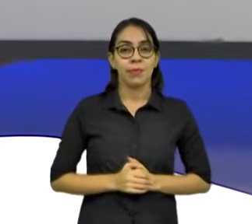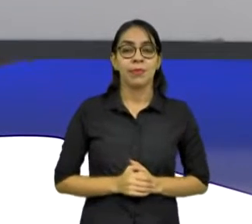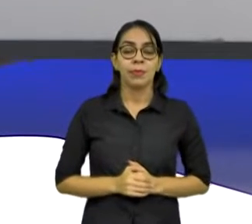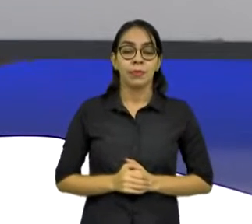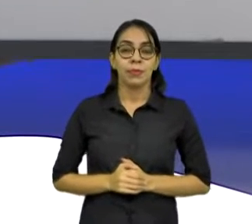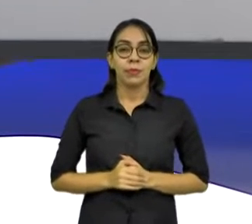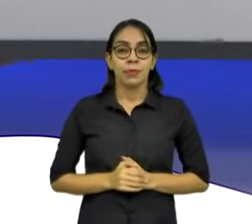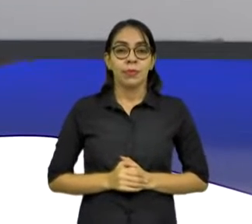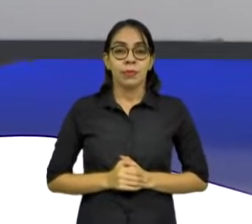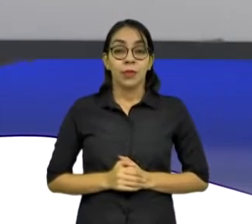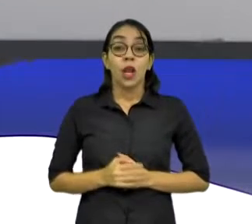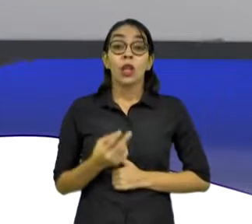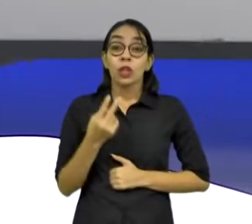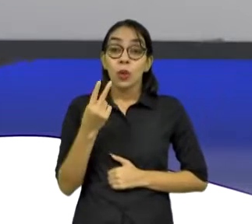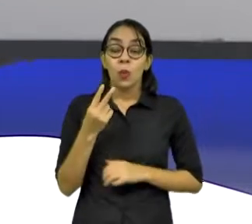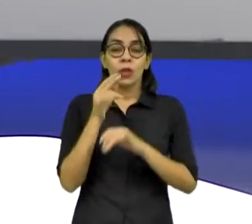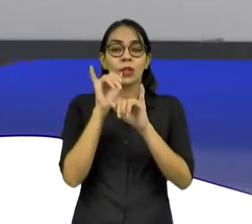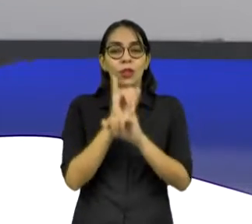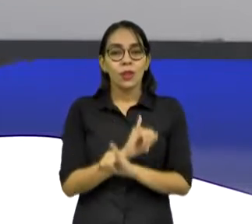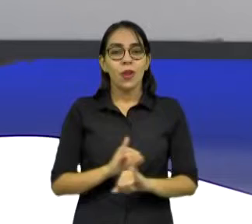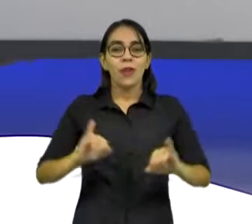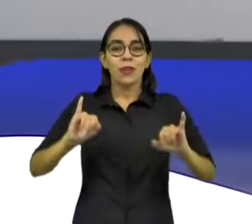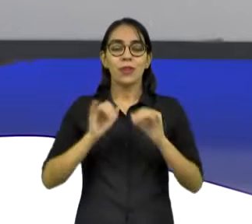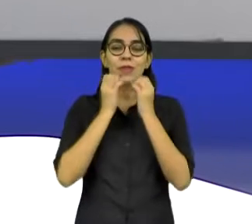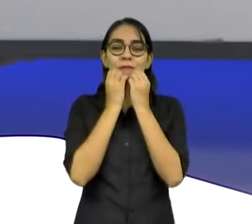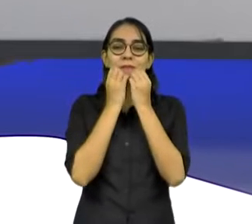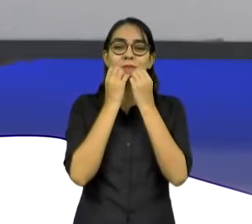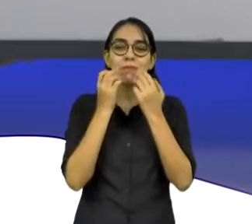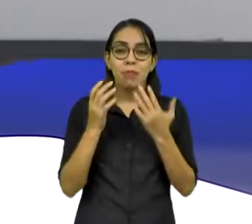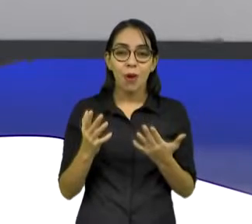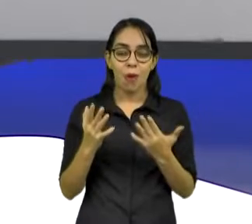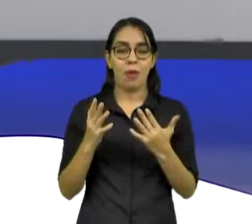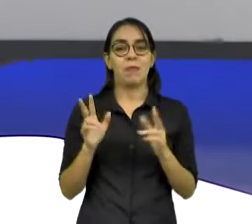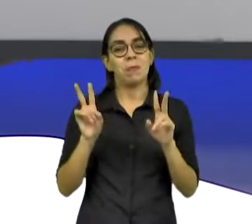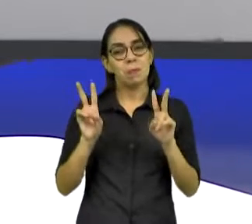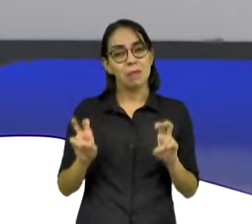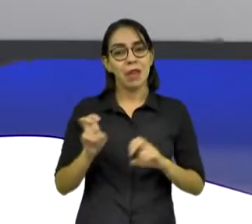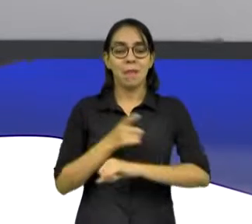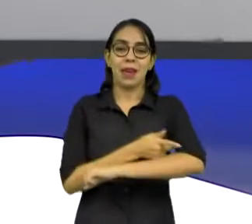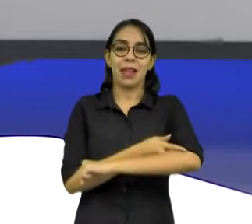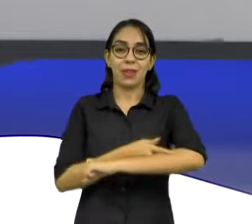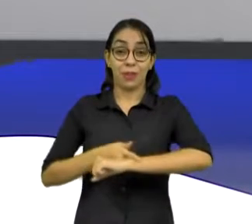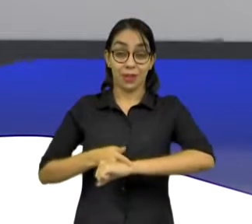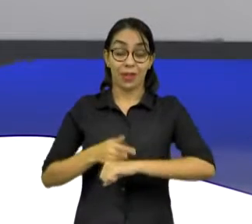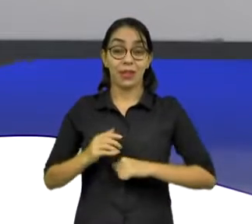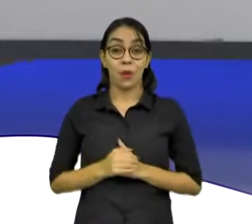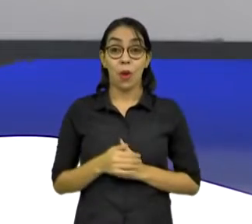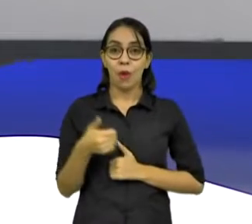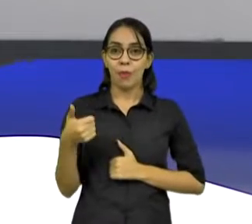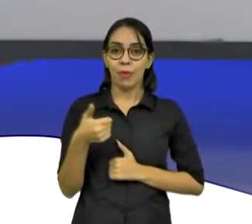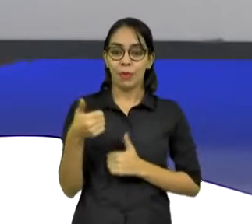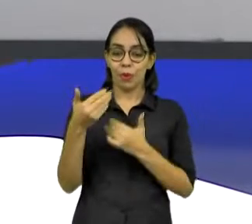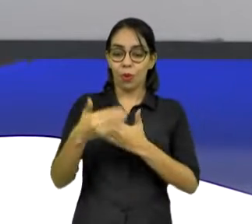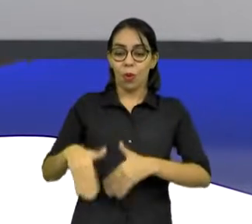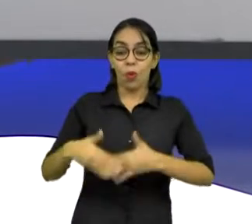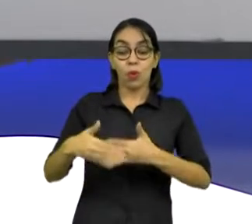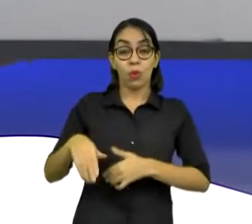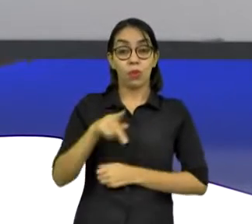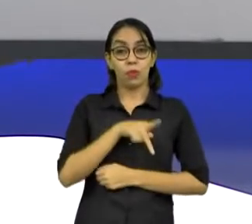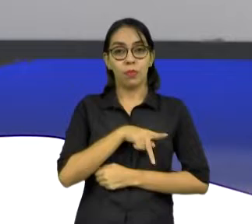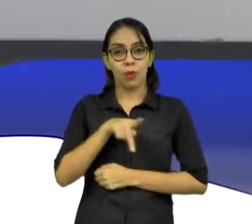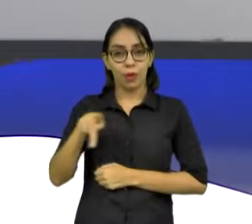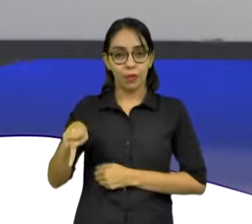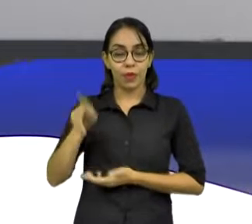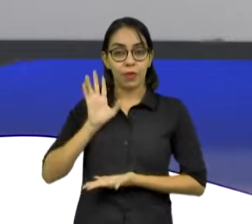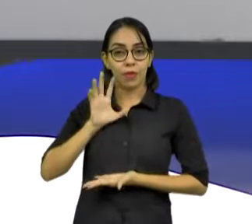Duas boas notícias na área da educação. A governadora Isolda Sela anunciou o primeiro concurso público para professor efetivo das